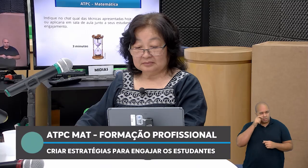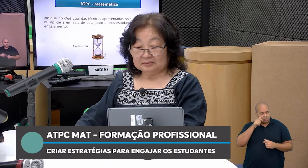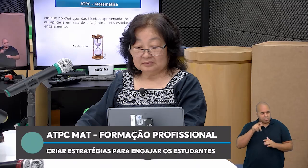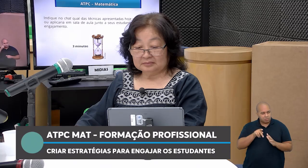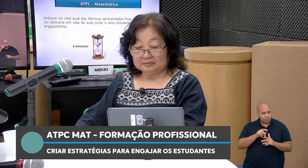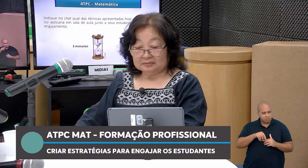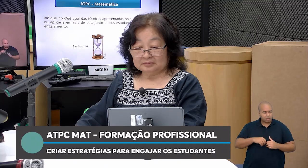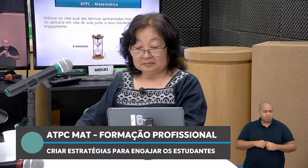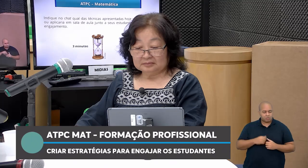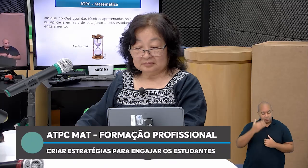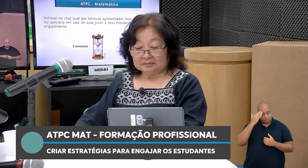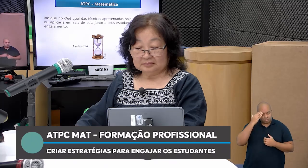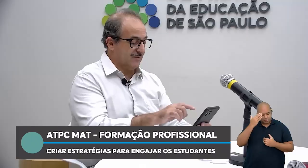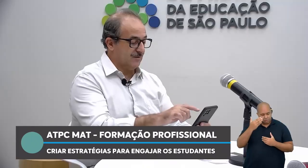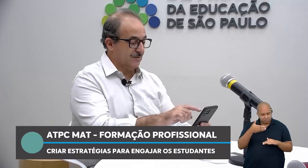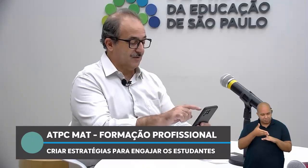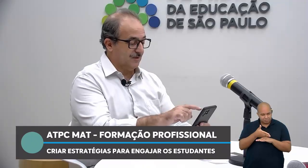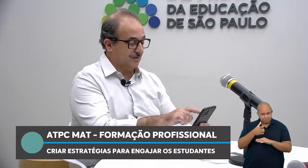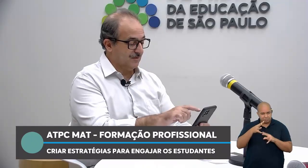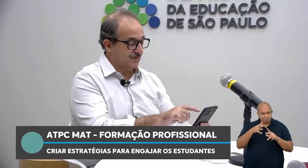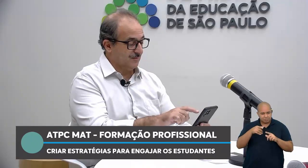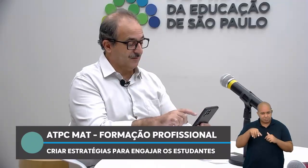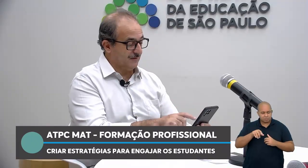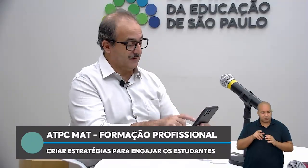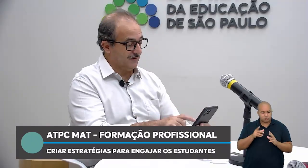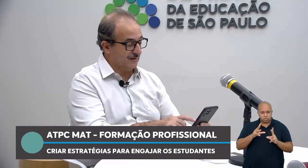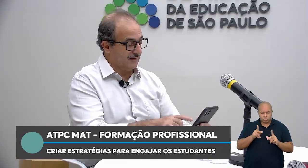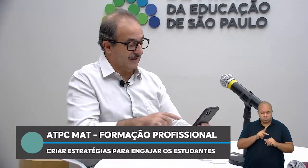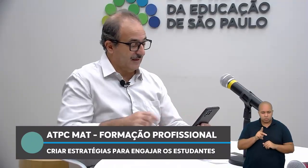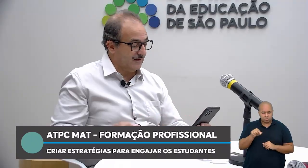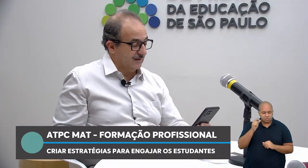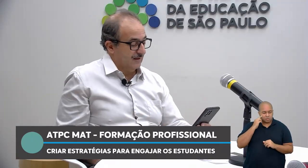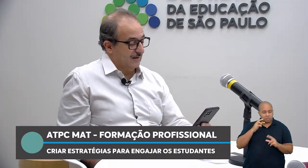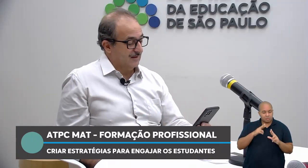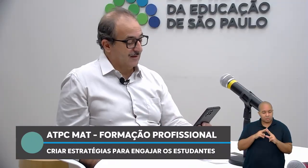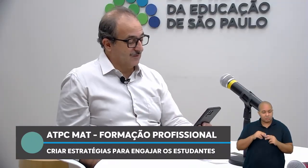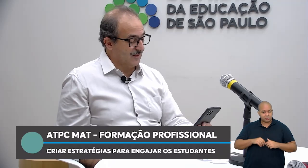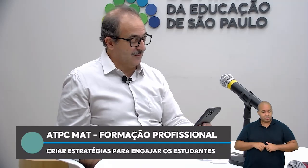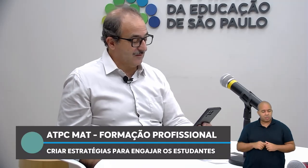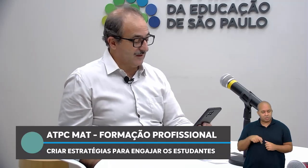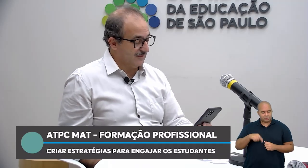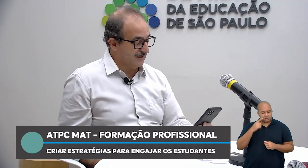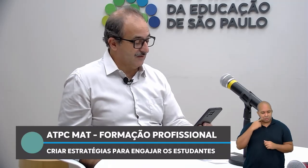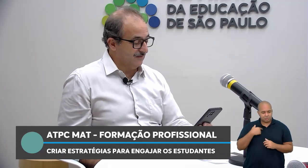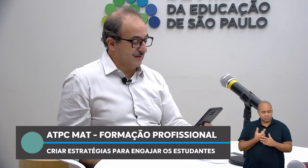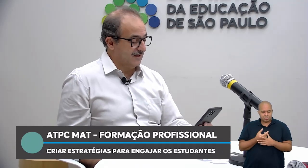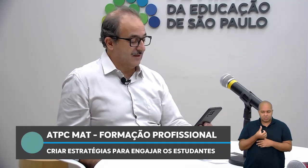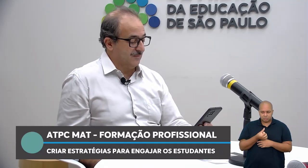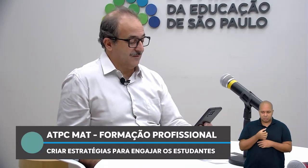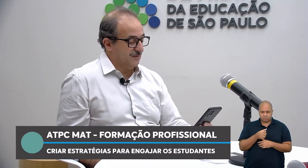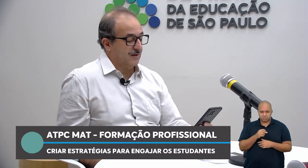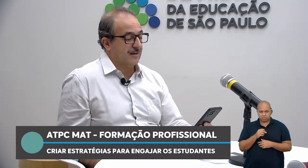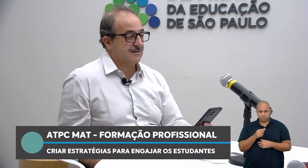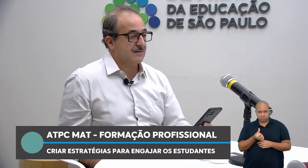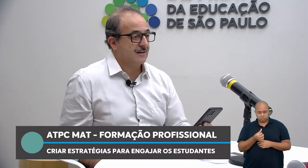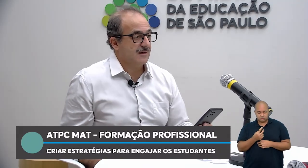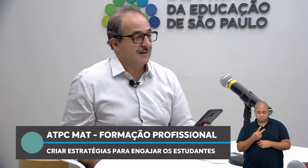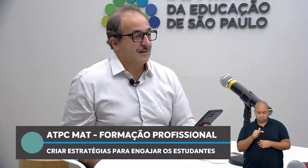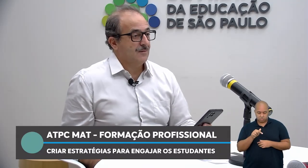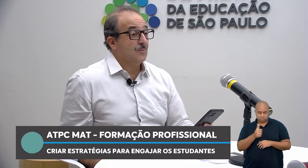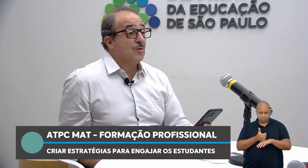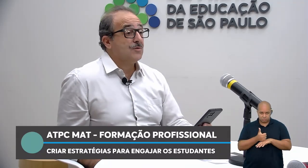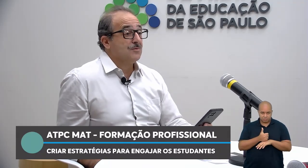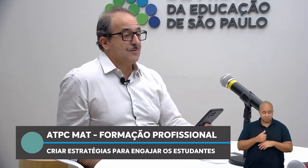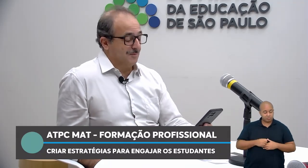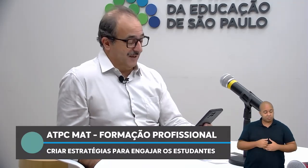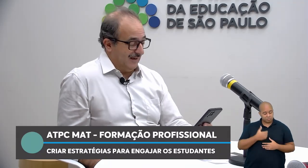interessante aqui. Obrigado pela participação de todos os professores da rede. Estamos aí com 627 profissionais.